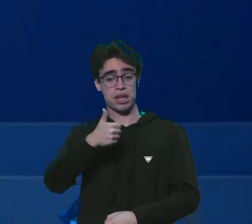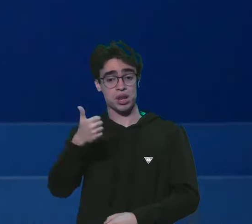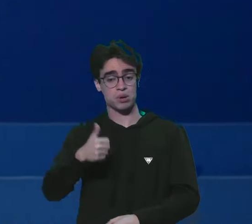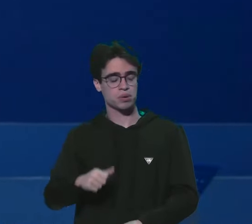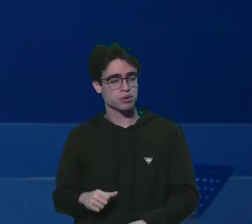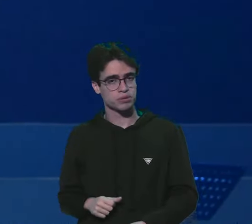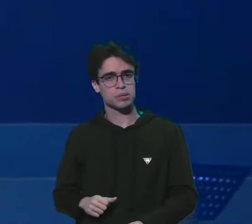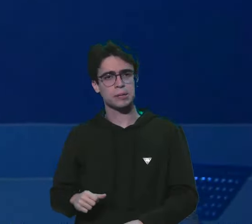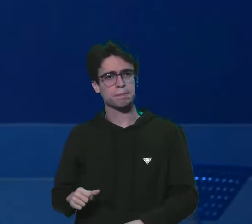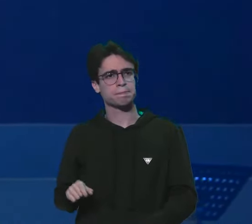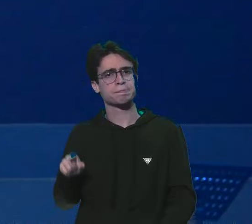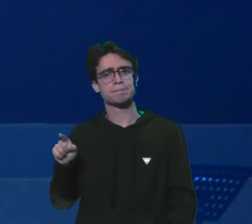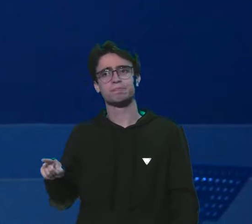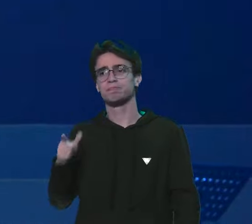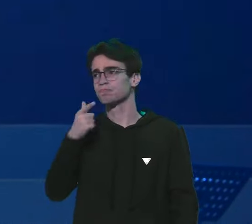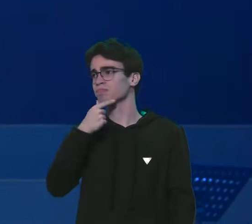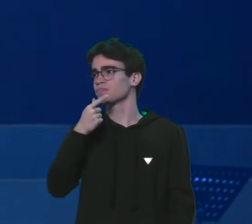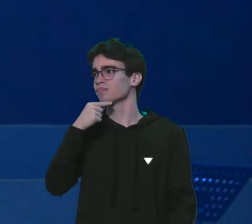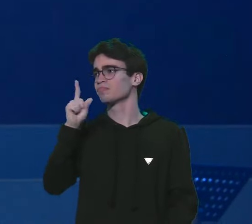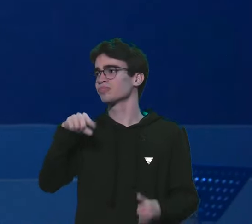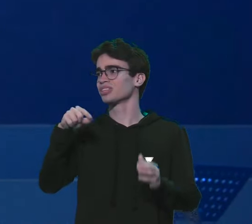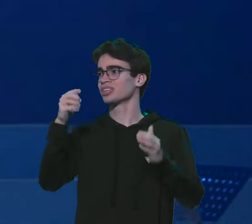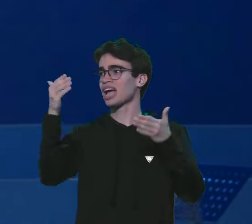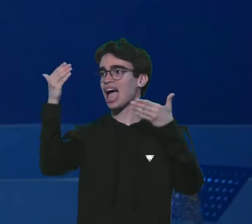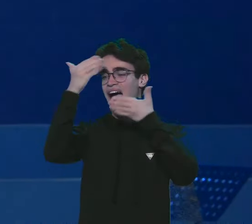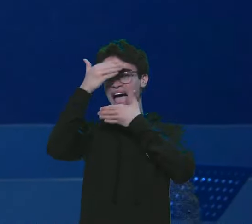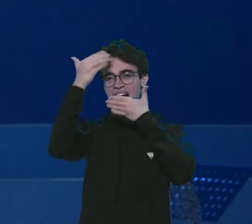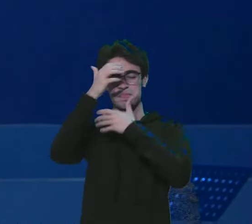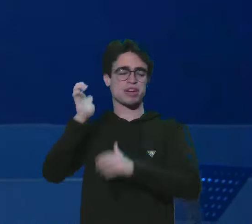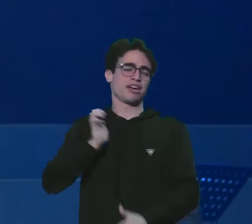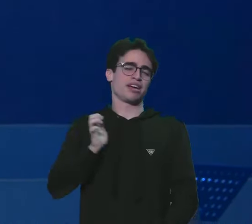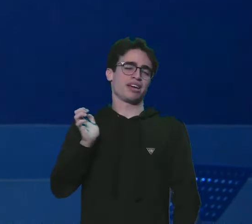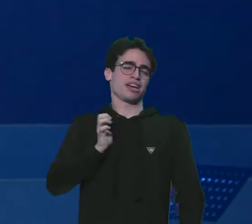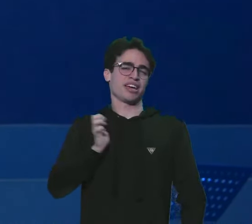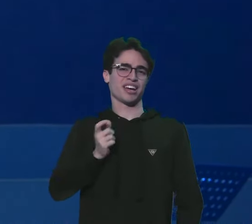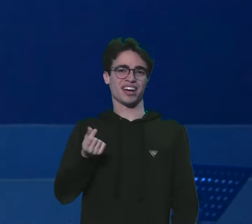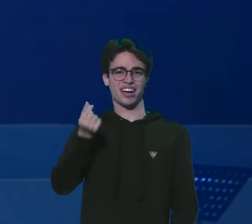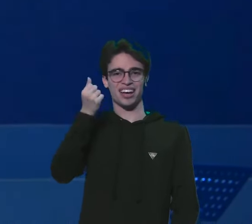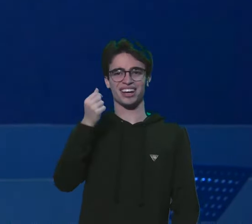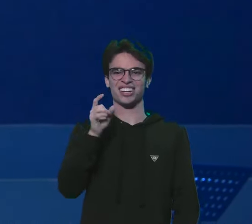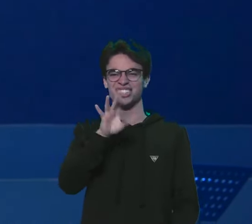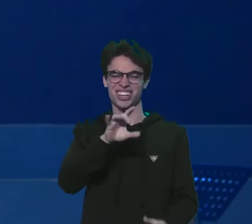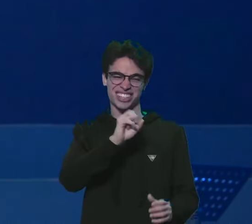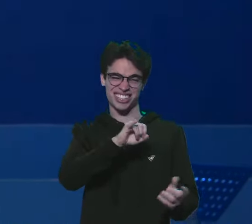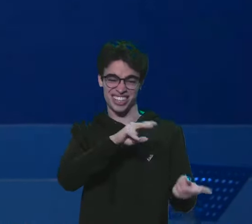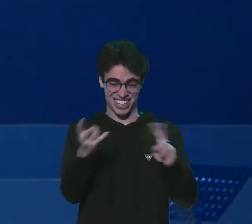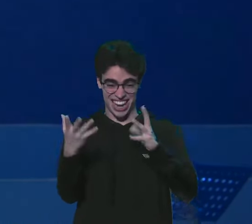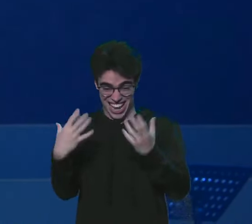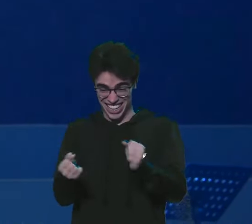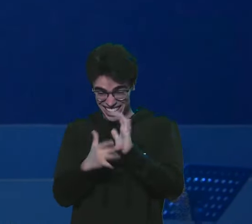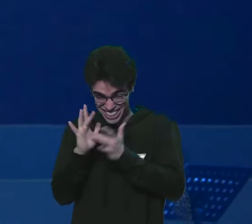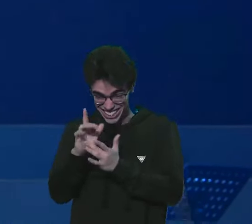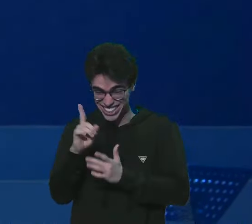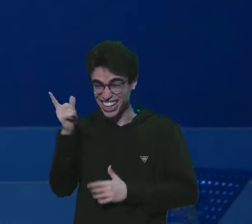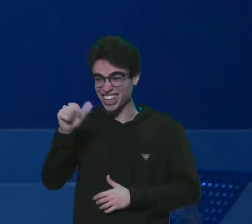O árabe rico, que é difícil você ver árabe pobre, né? Só quando se converte.